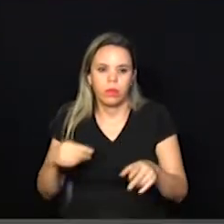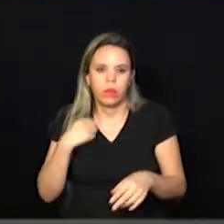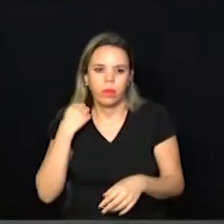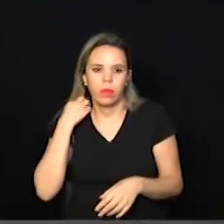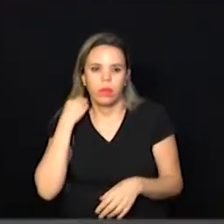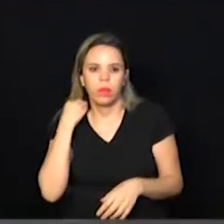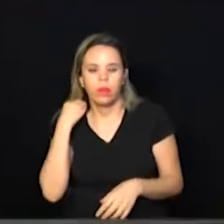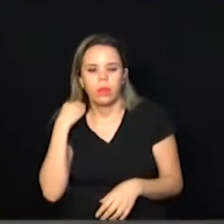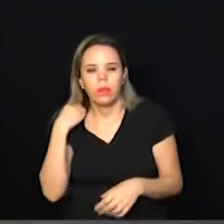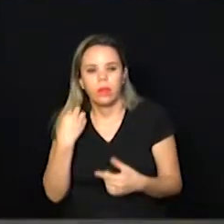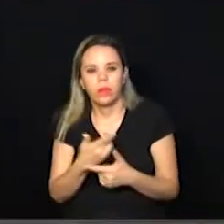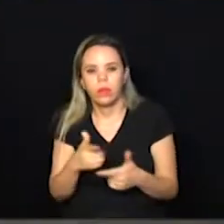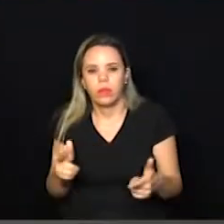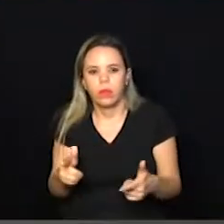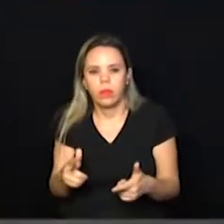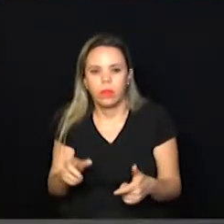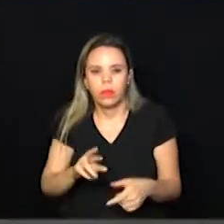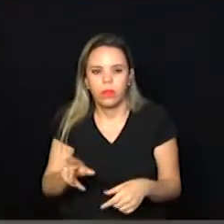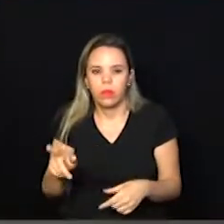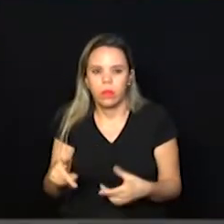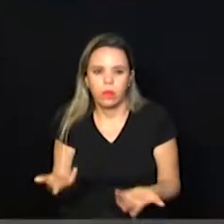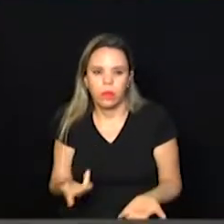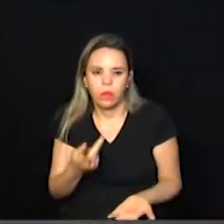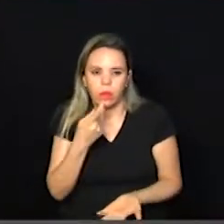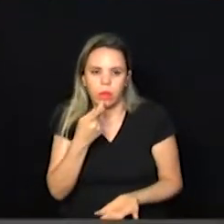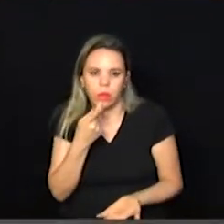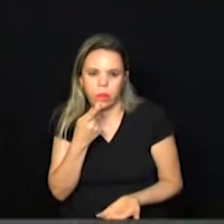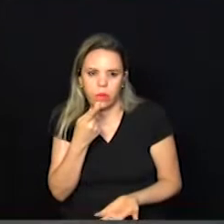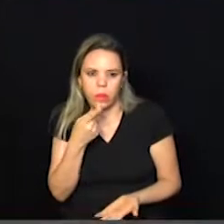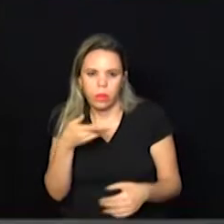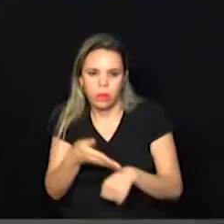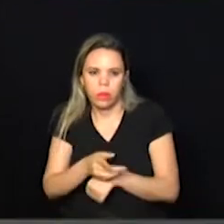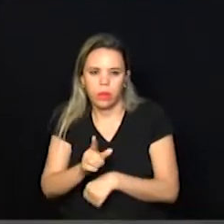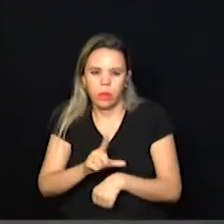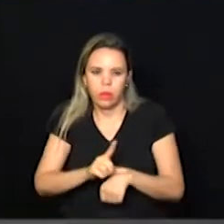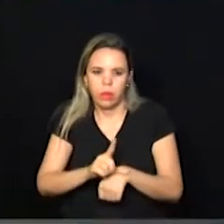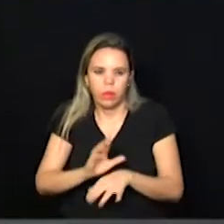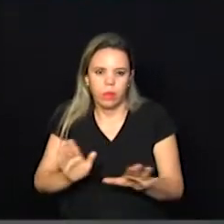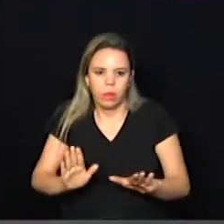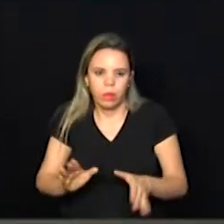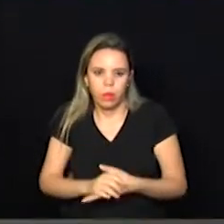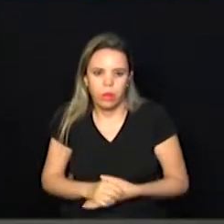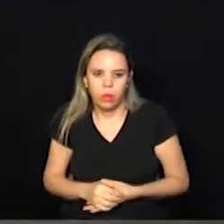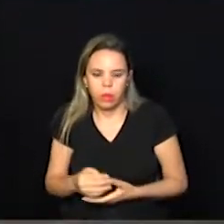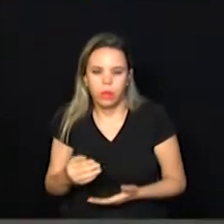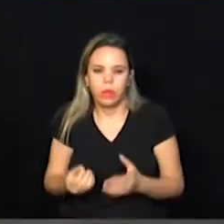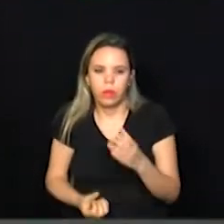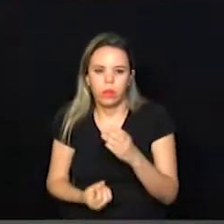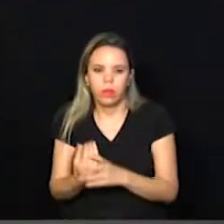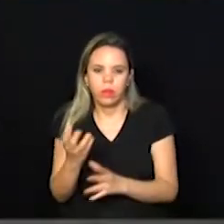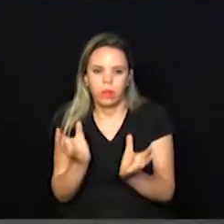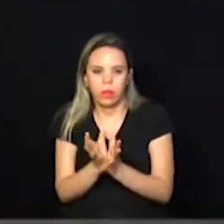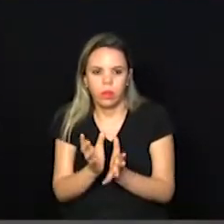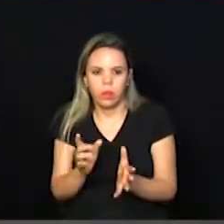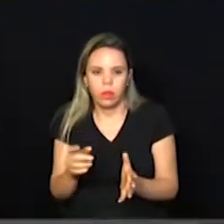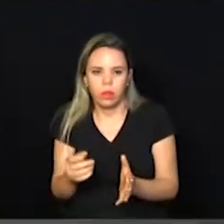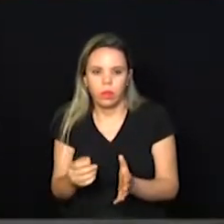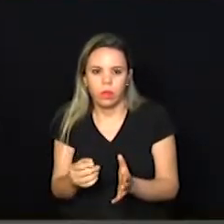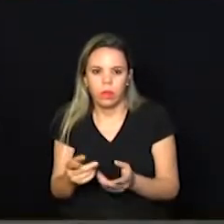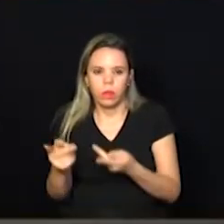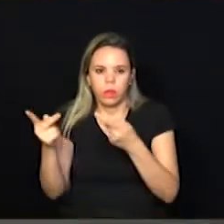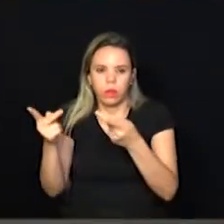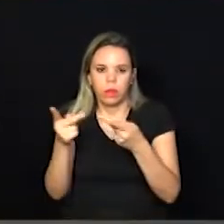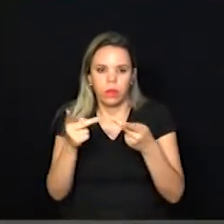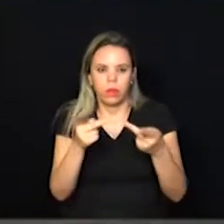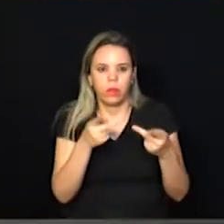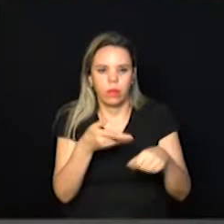que não é assim, eu não digo que a vara faz parte, o legislativo faz parte. Eu criei uma rede em que eles são convidados